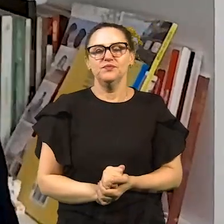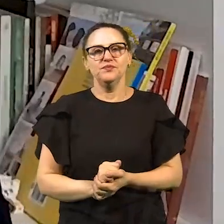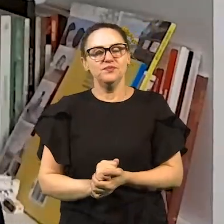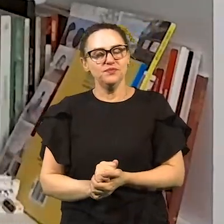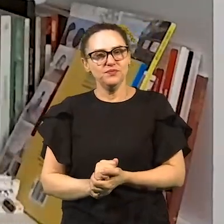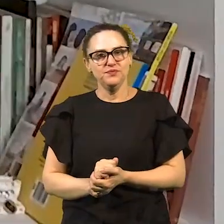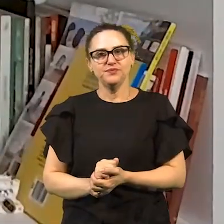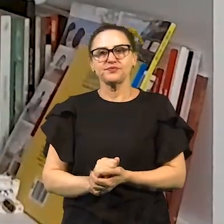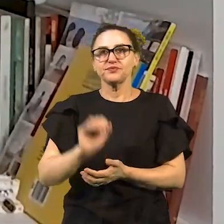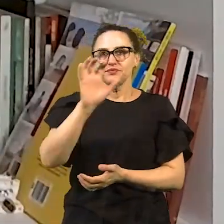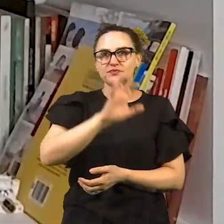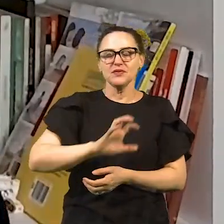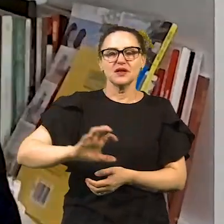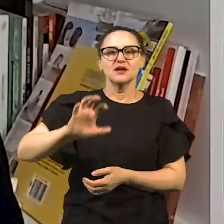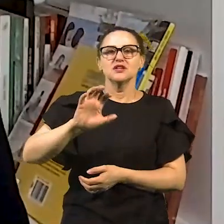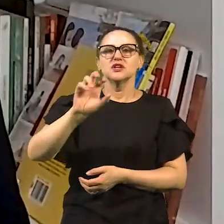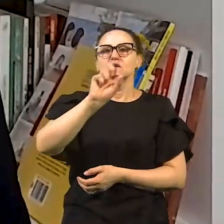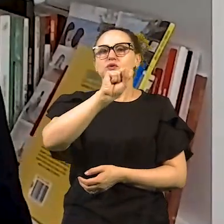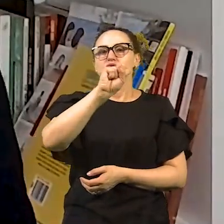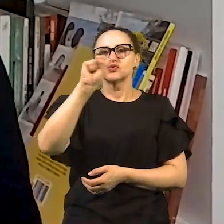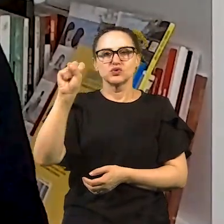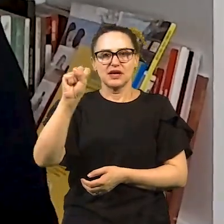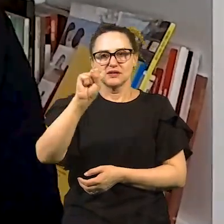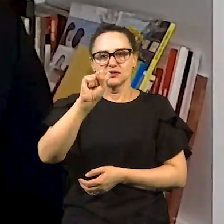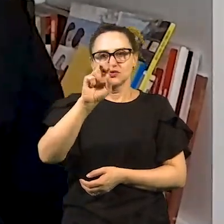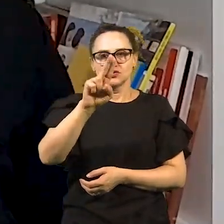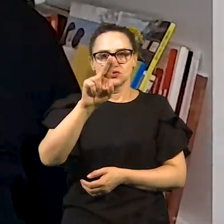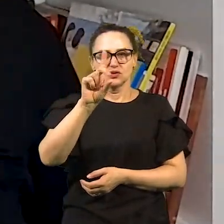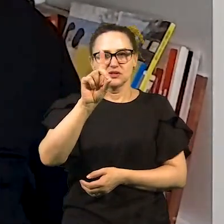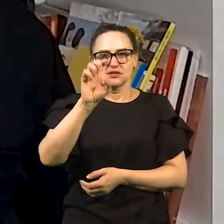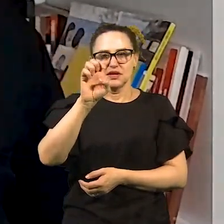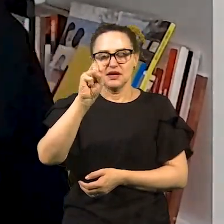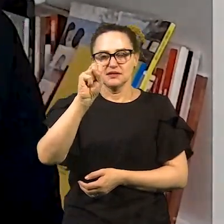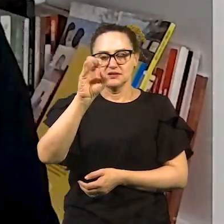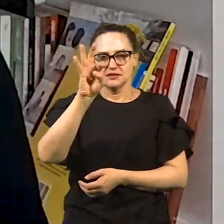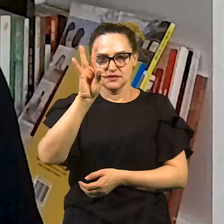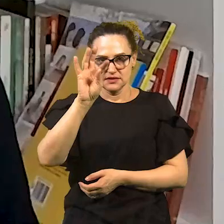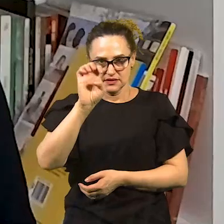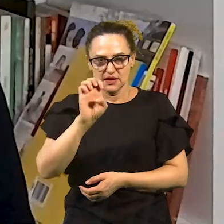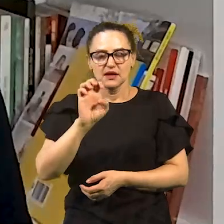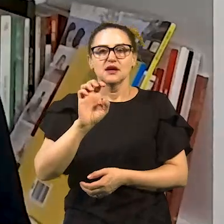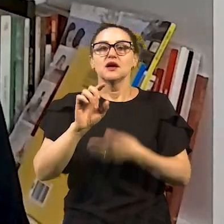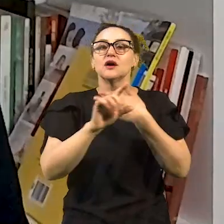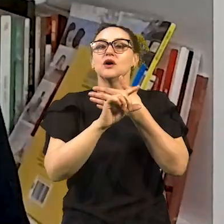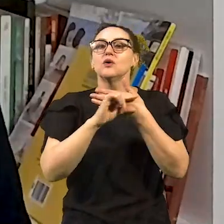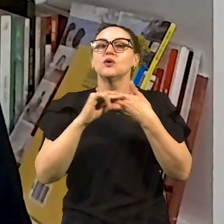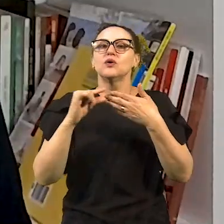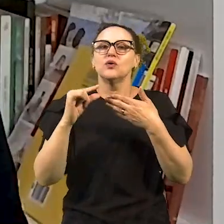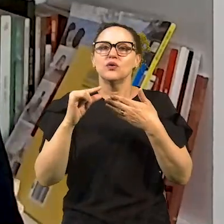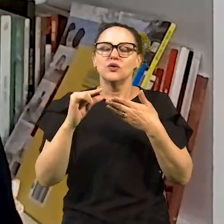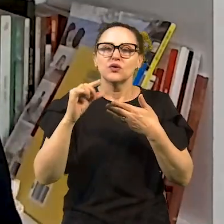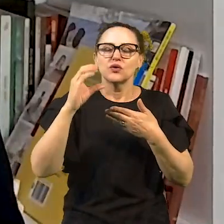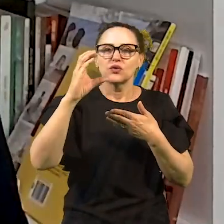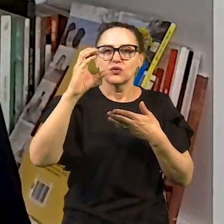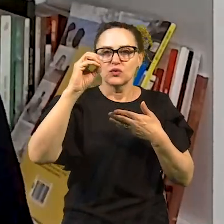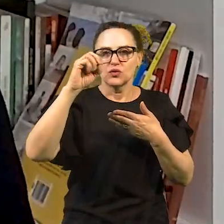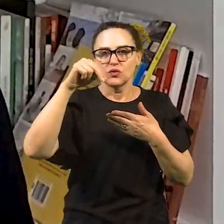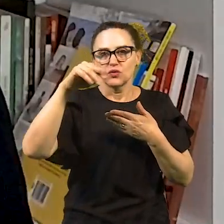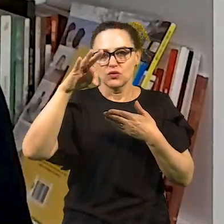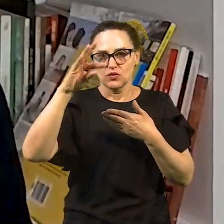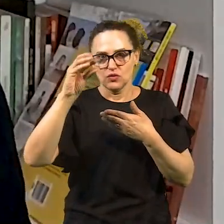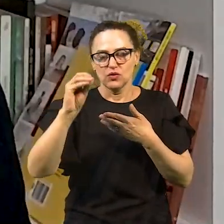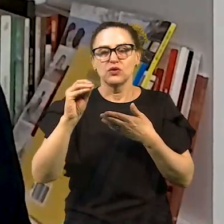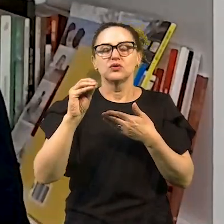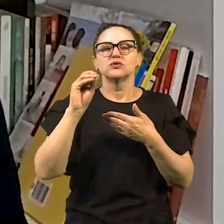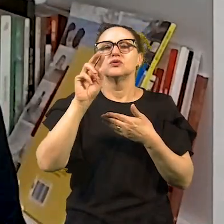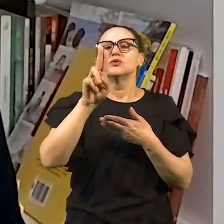sudeste, eu separei para vocês o conto Urupês, que faz parte da obra Urupês, e o conto Jeca Tatu, a Ressurreição, que faz parte